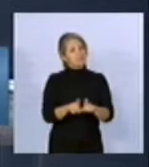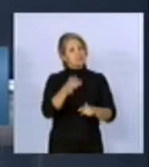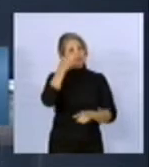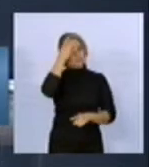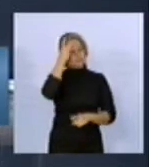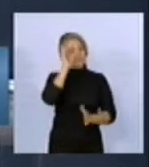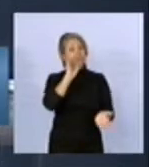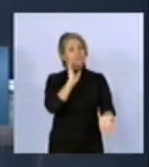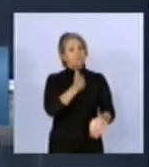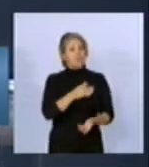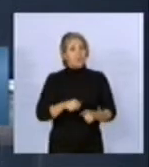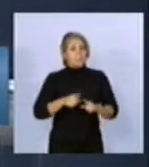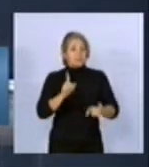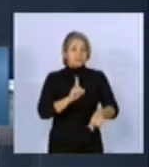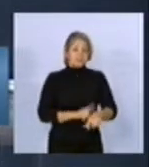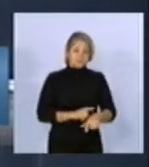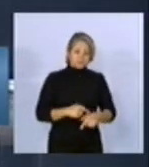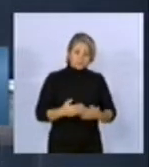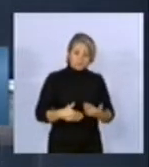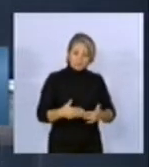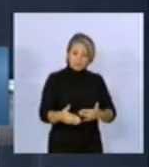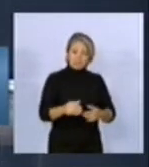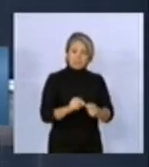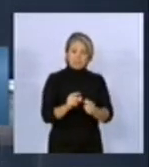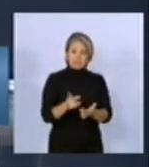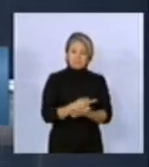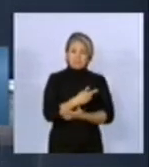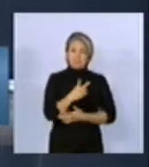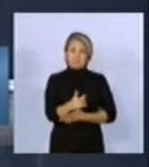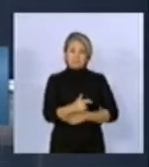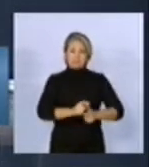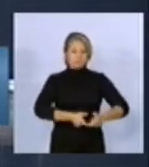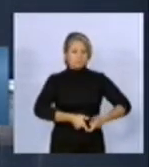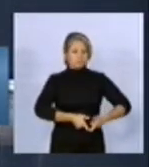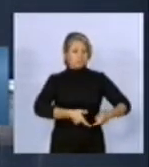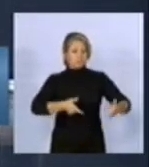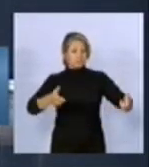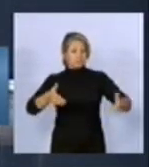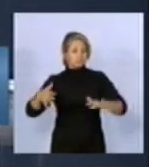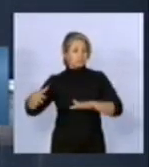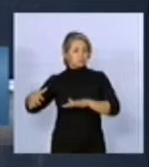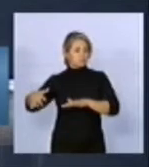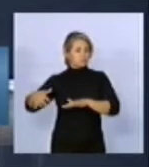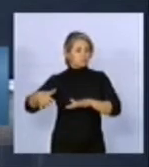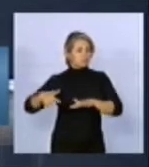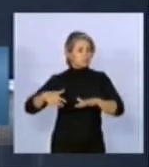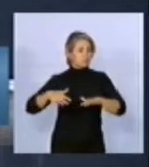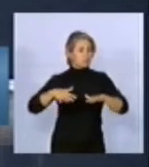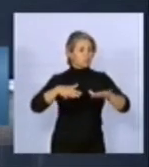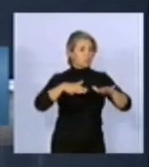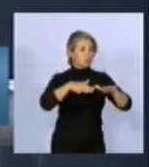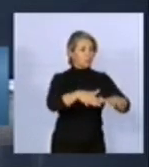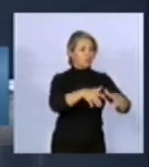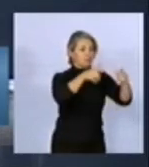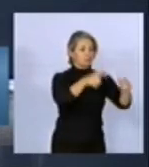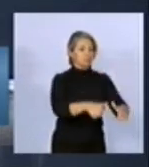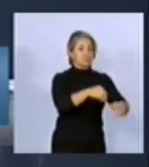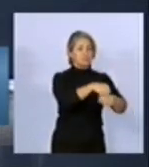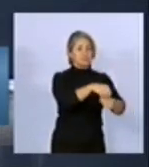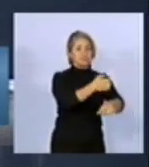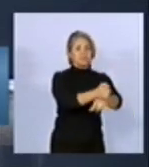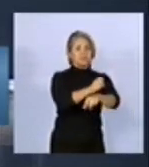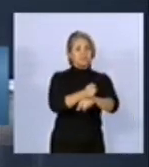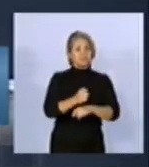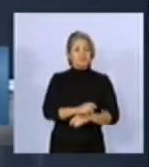o momento faz com que ocorra uma grande concentração do setor no nosso